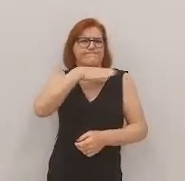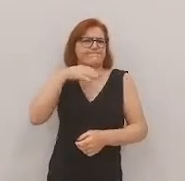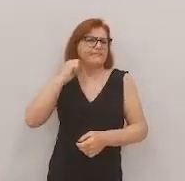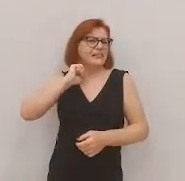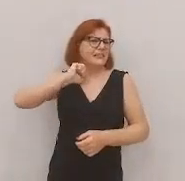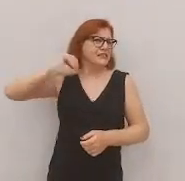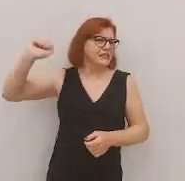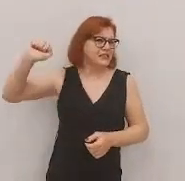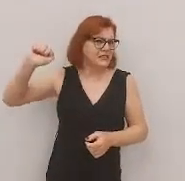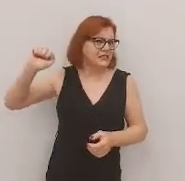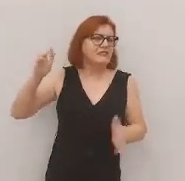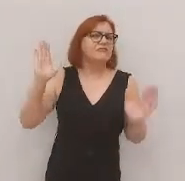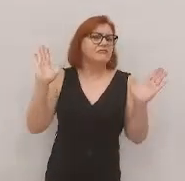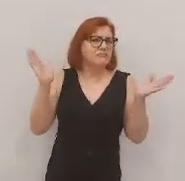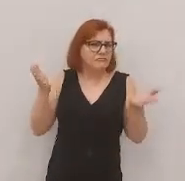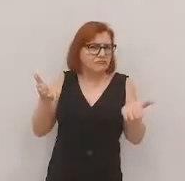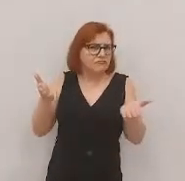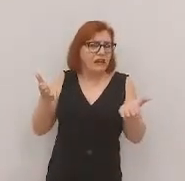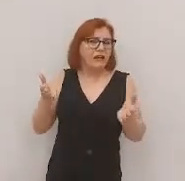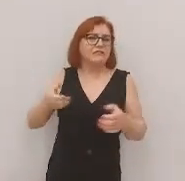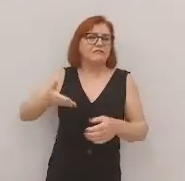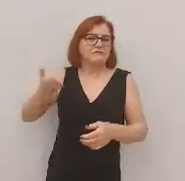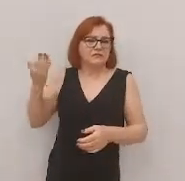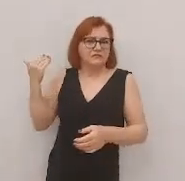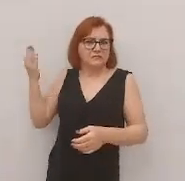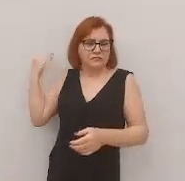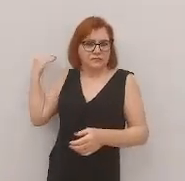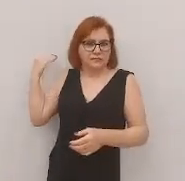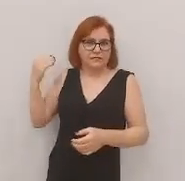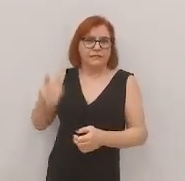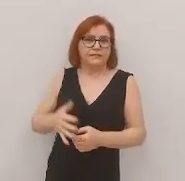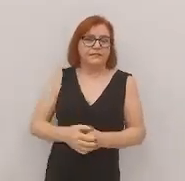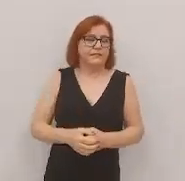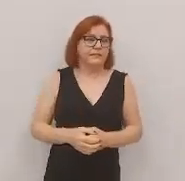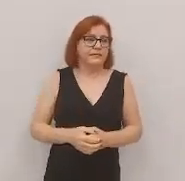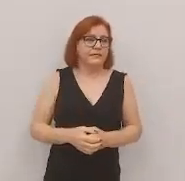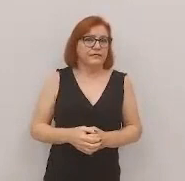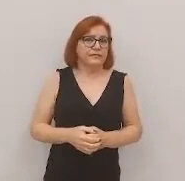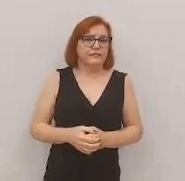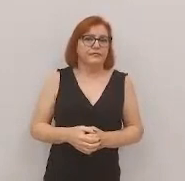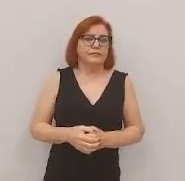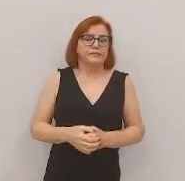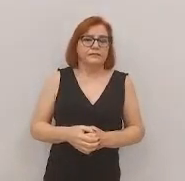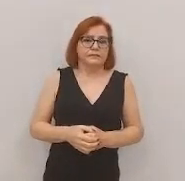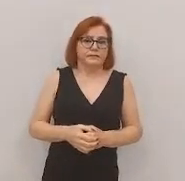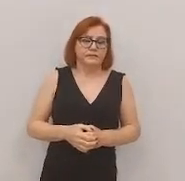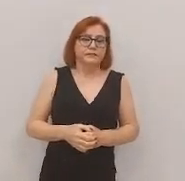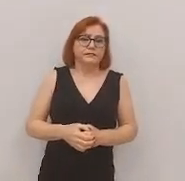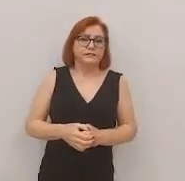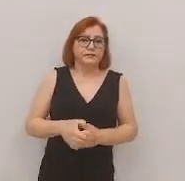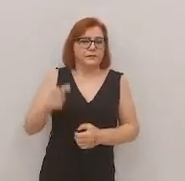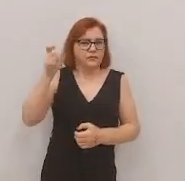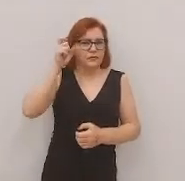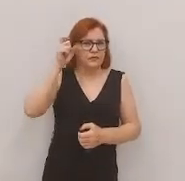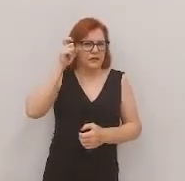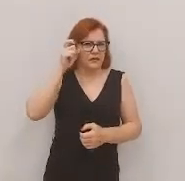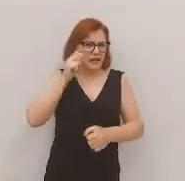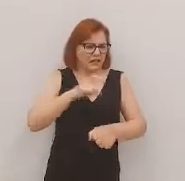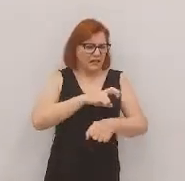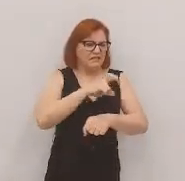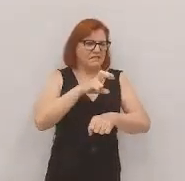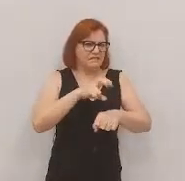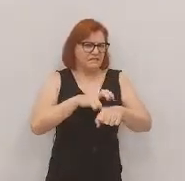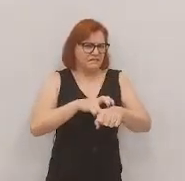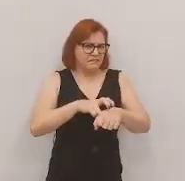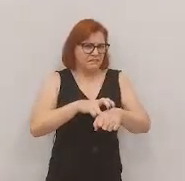o princípio. Quando ele fala alguma coisa, não tem nada a ver com a verdade, mas